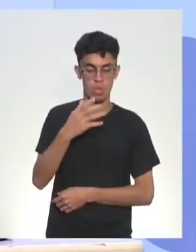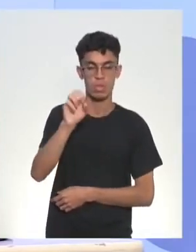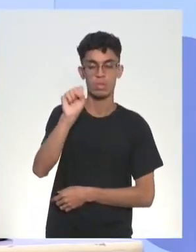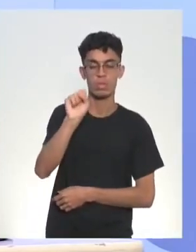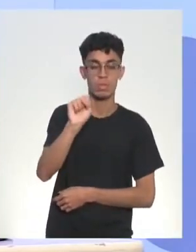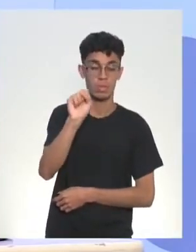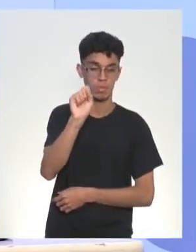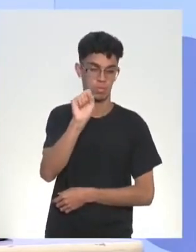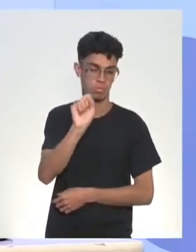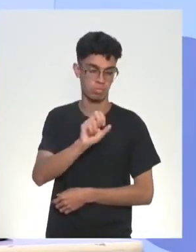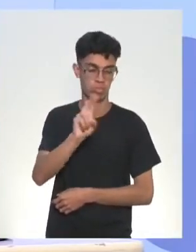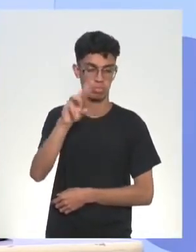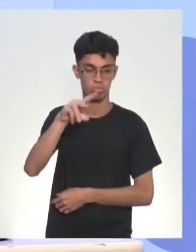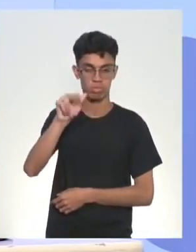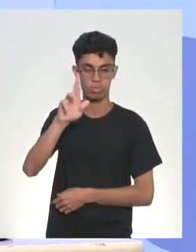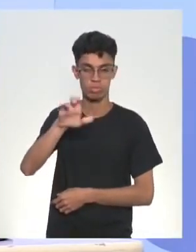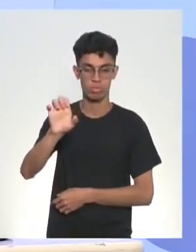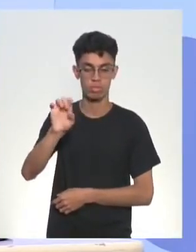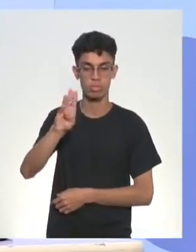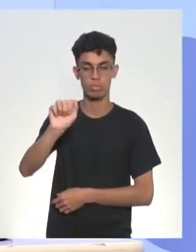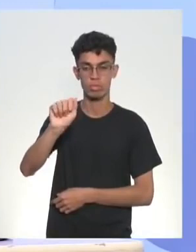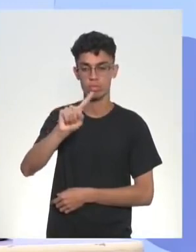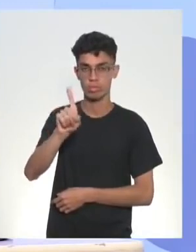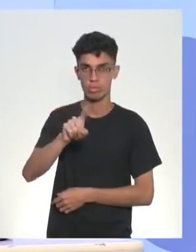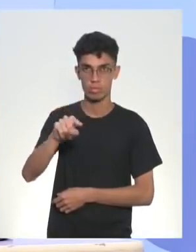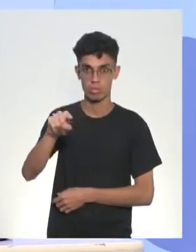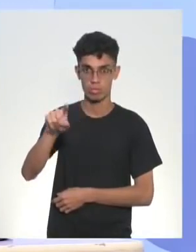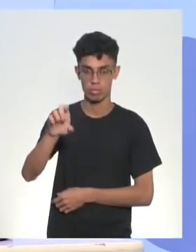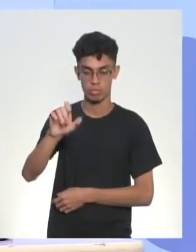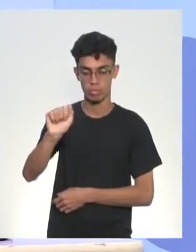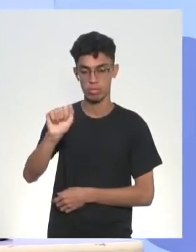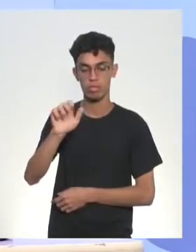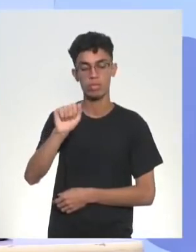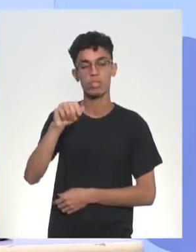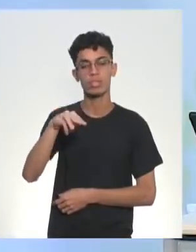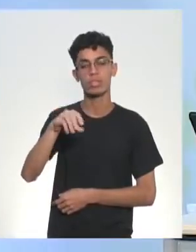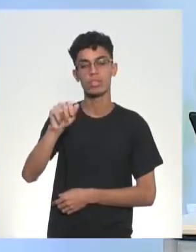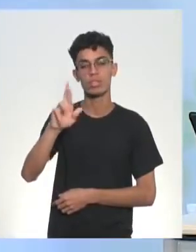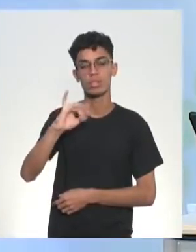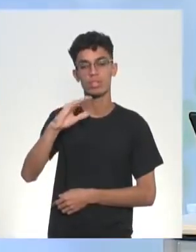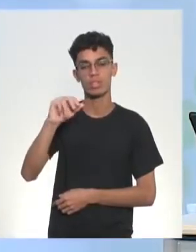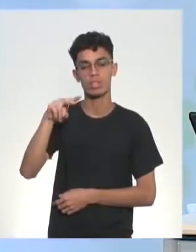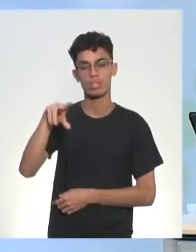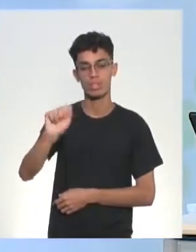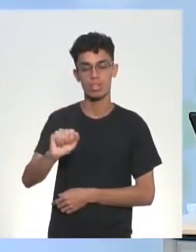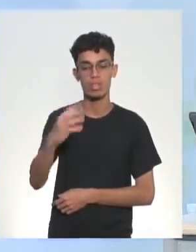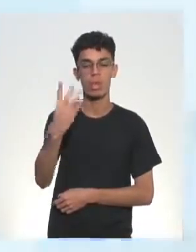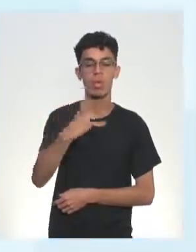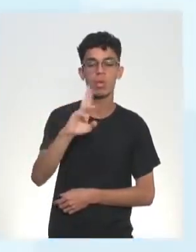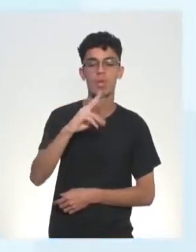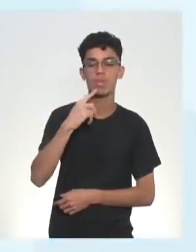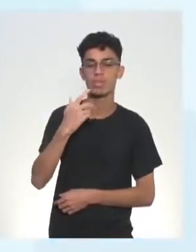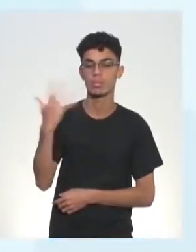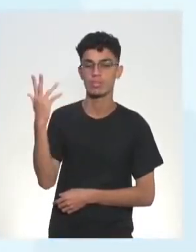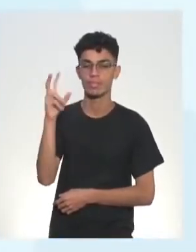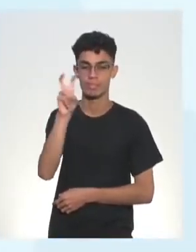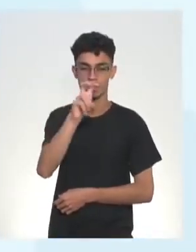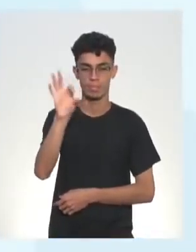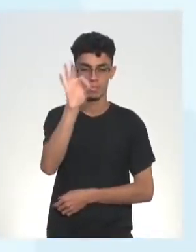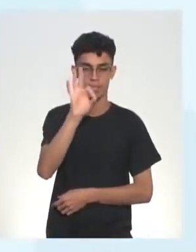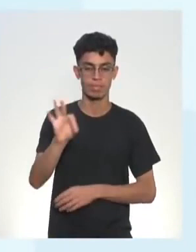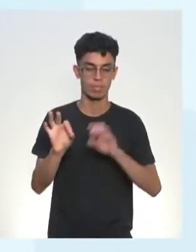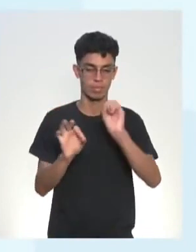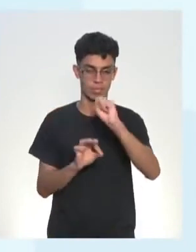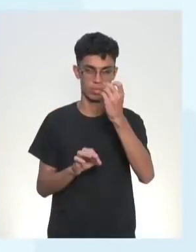Sumaré, Garça, Bauru, Dolcinópolis e Americana. Vamos conferir? Vamos ver os R$ 4 que dão aí, né? 5%